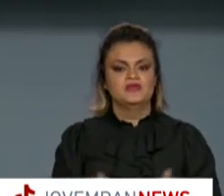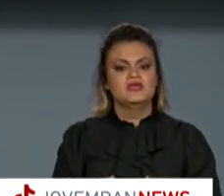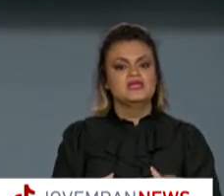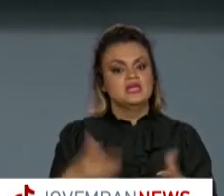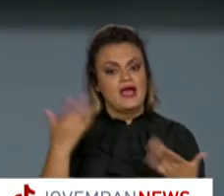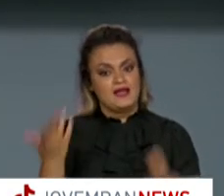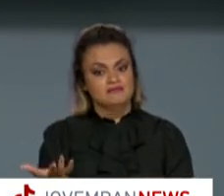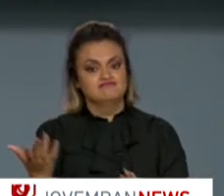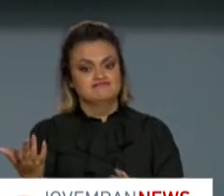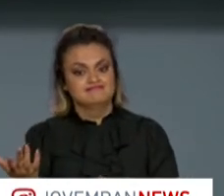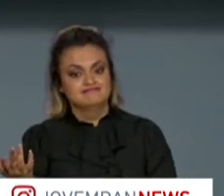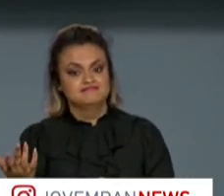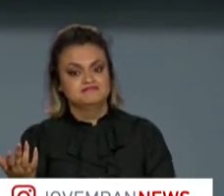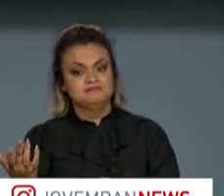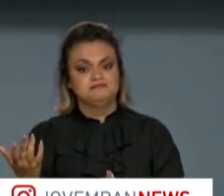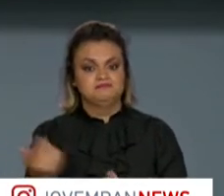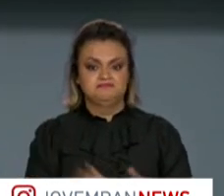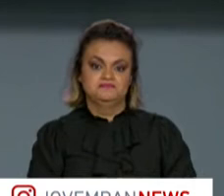E recebemos, então,